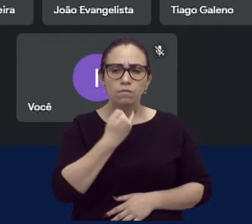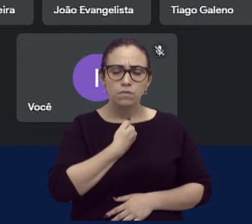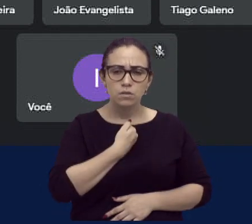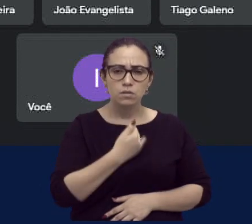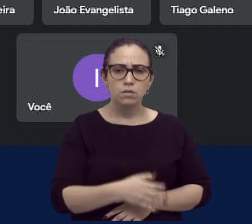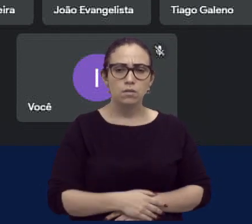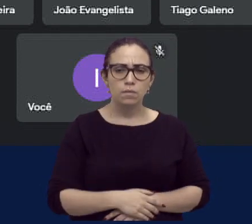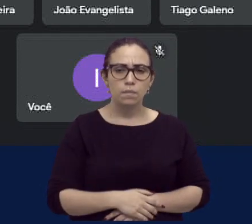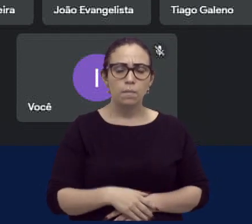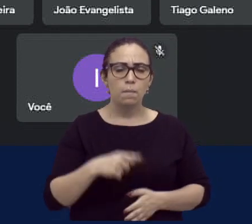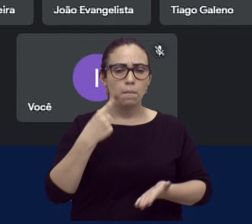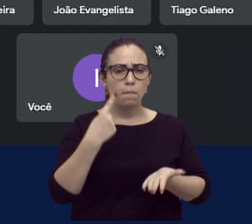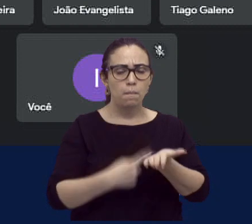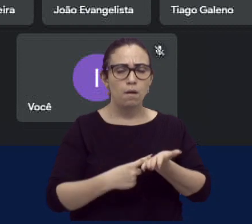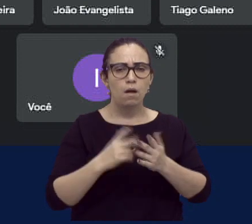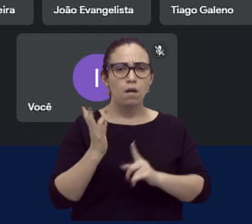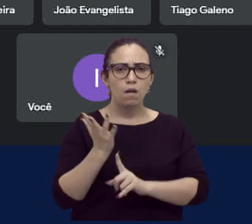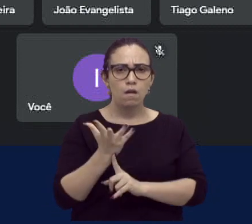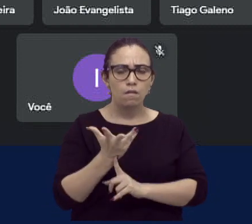marcou um evento,